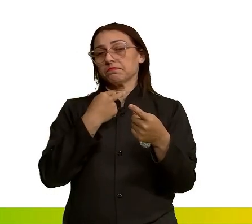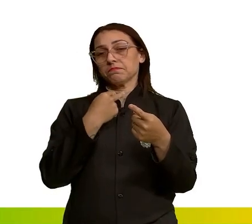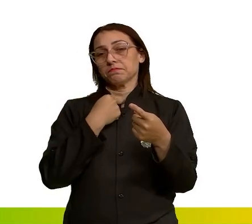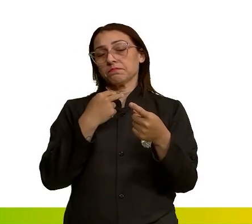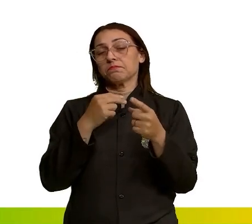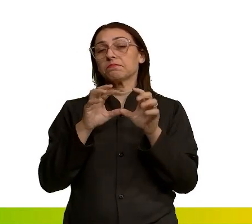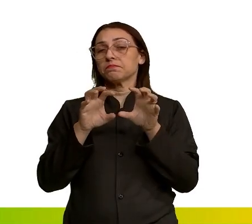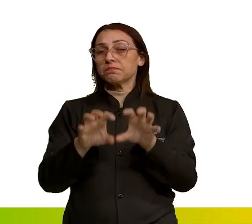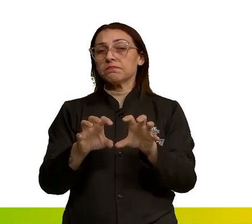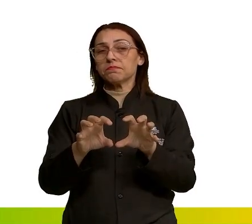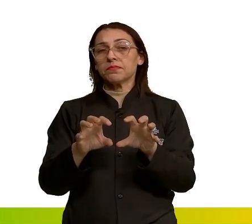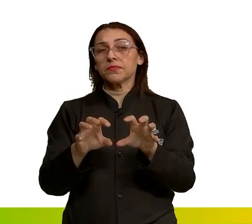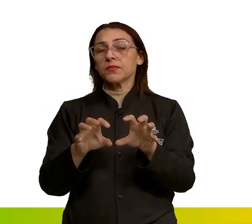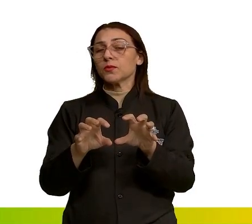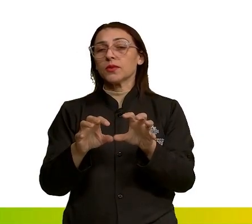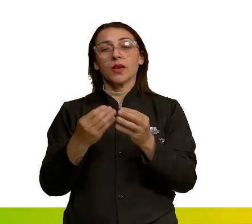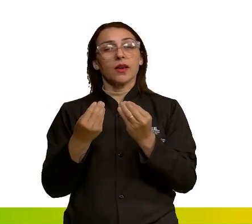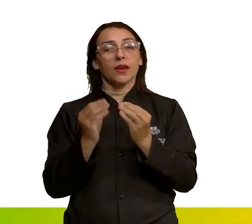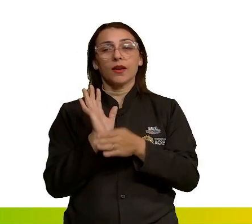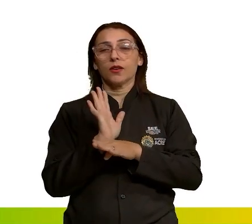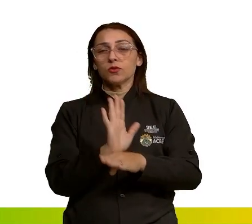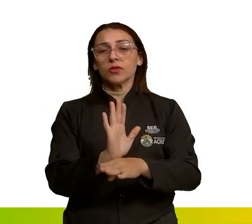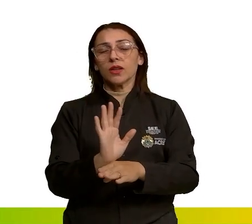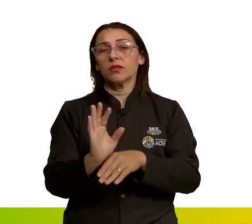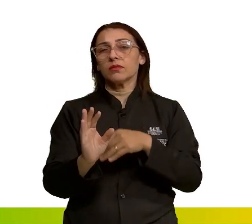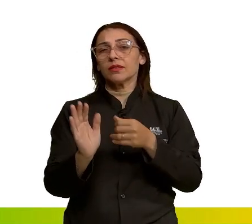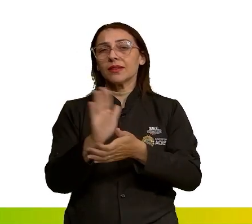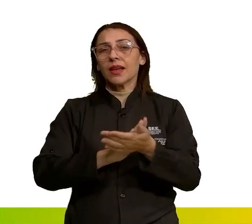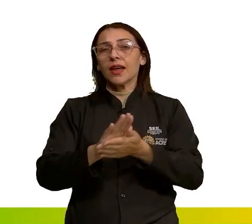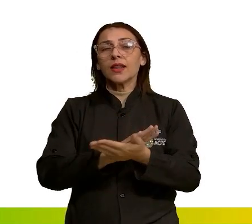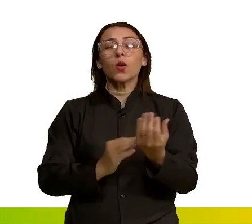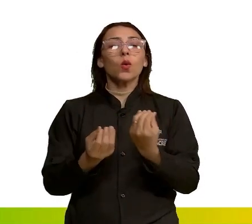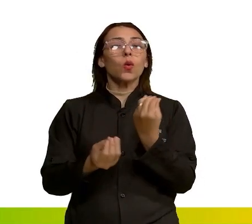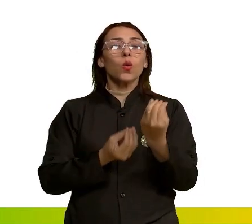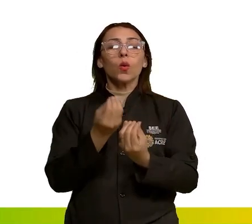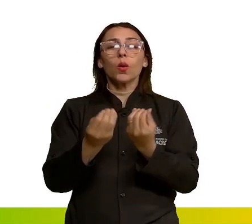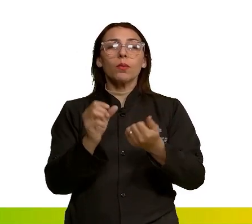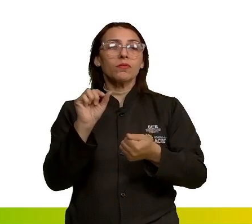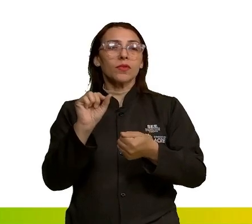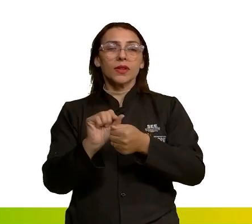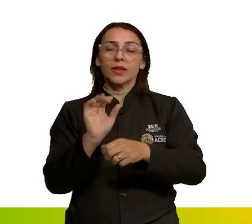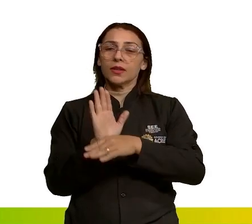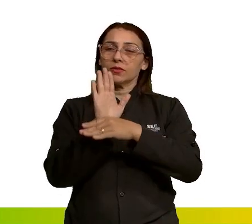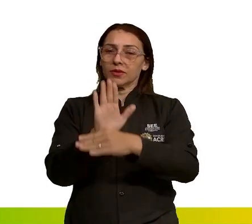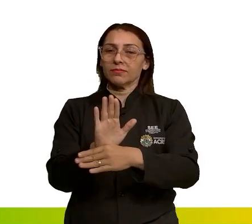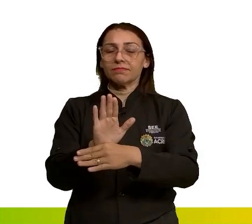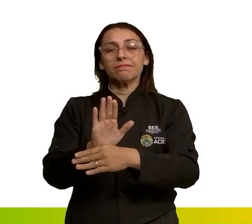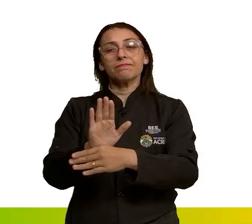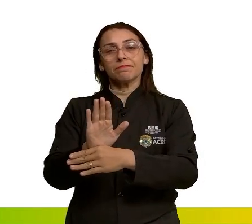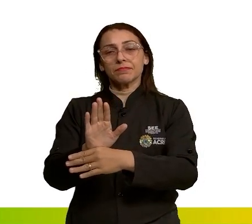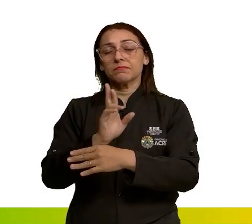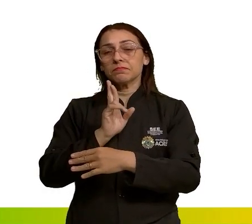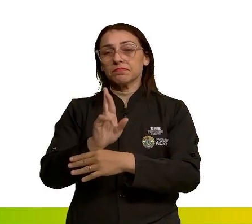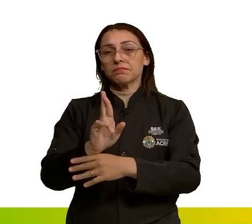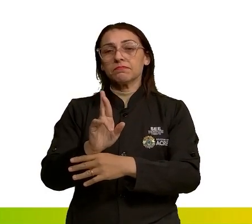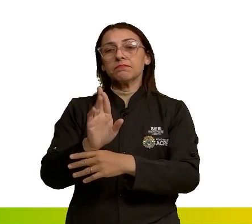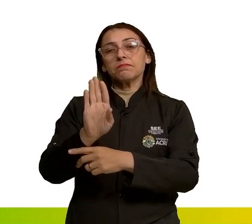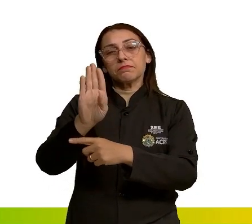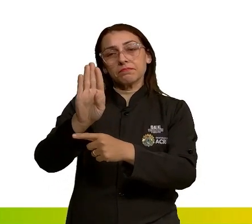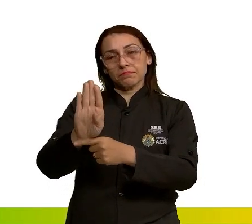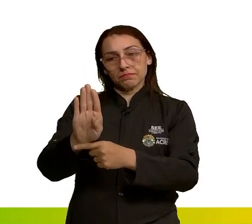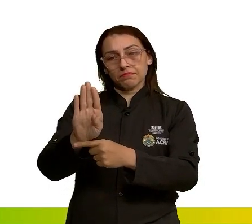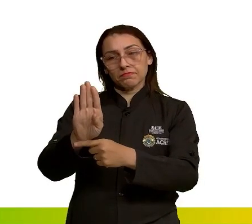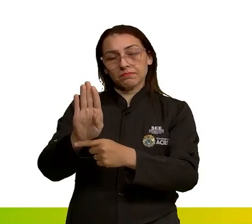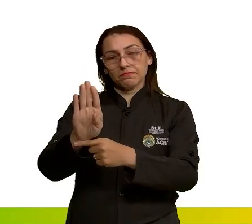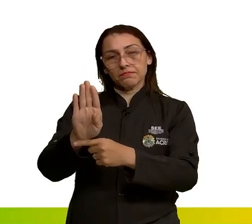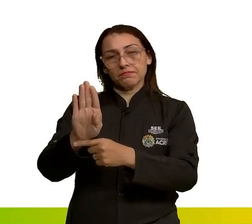desse jeito, ela não está contribuindo. Então, de que modo ela realmente vai estar contribuindo? Então, como resposta, nós